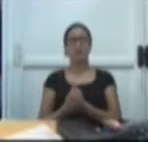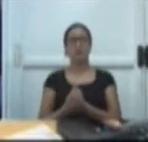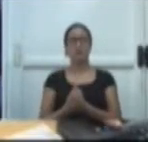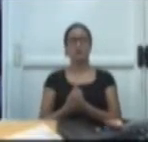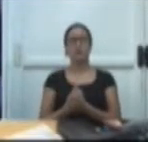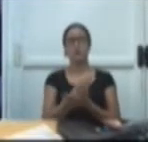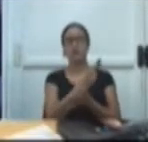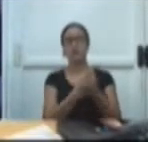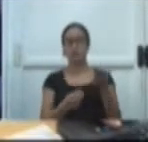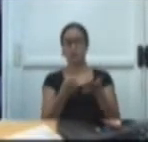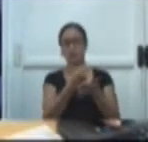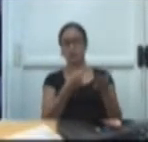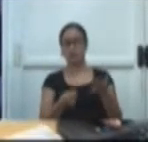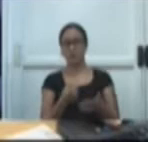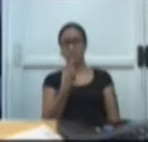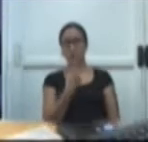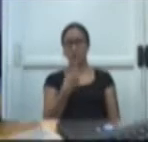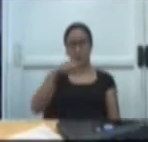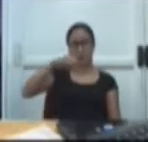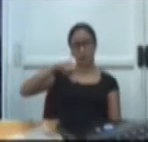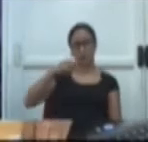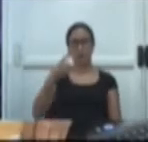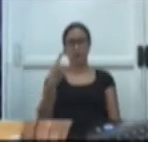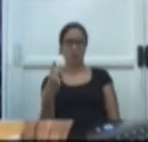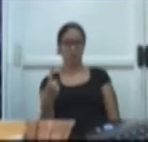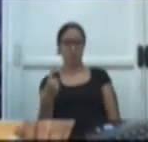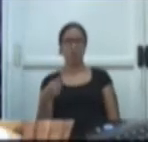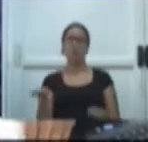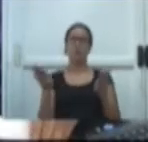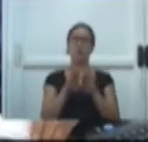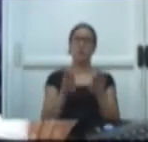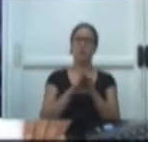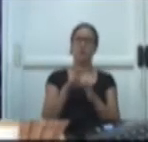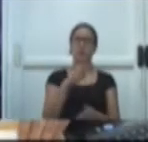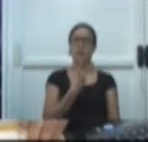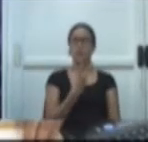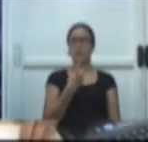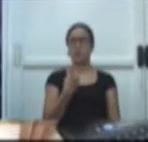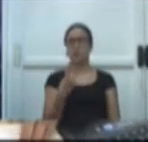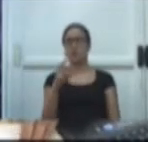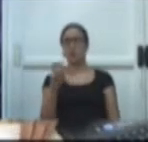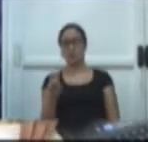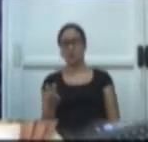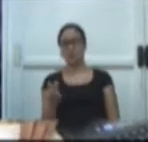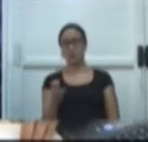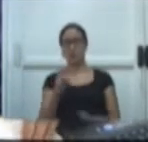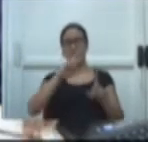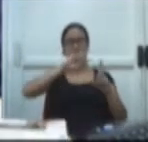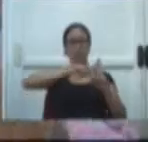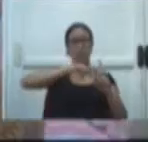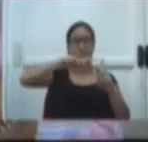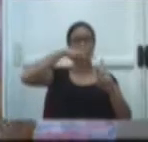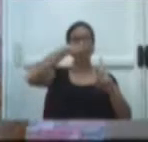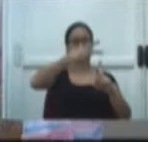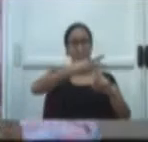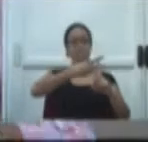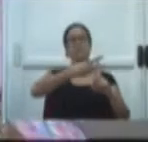requerimentos 191 e 215 para que fossem, né, lidos antecipadamente, por